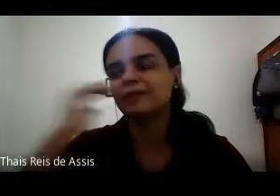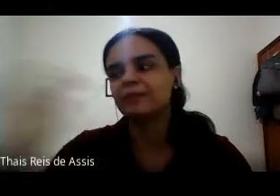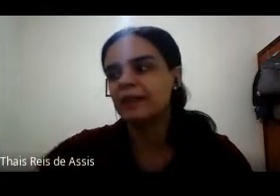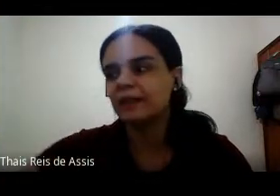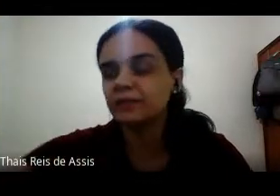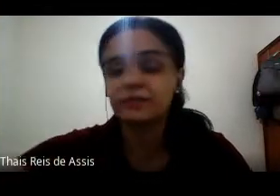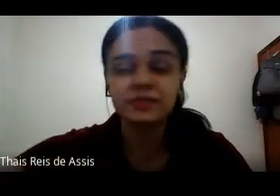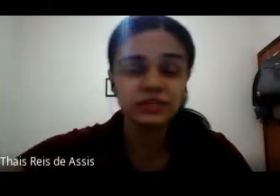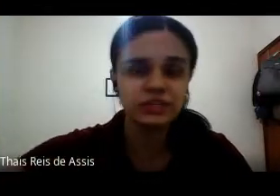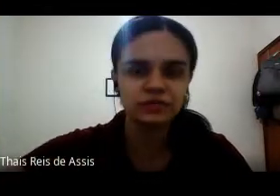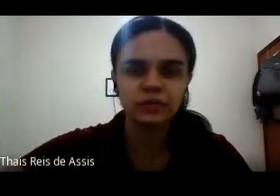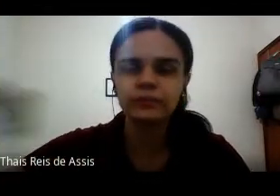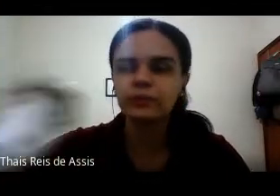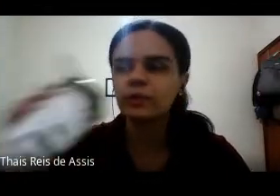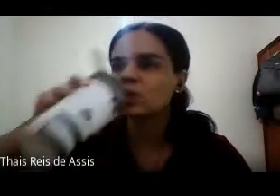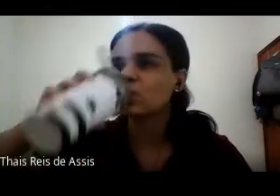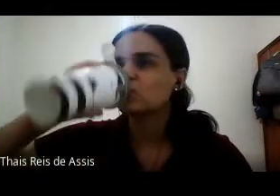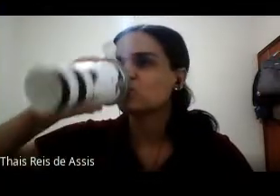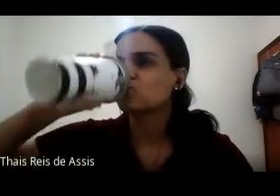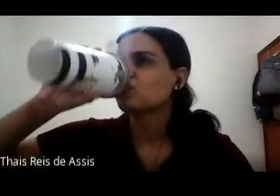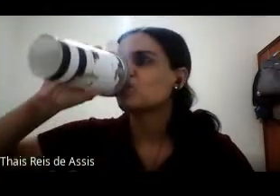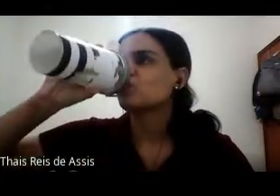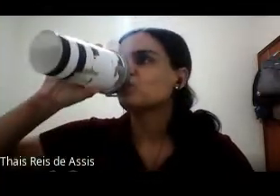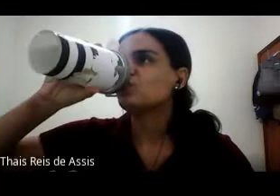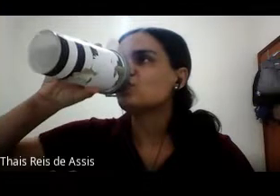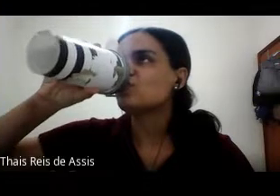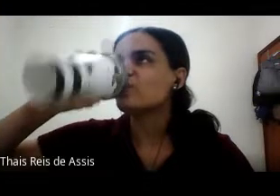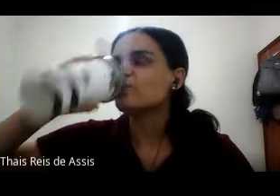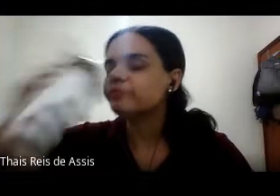um determinado nível científico.